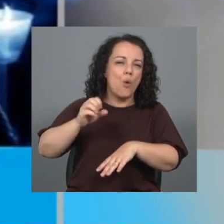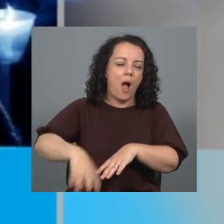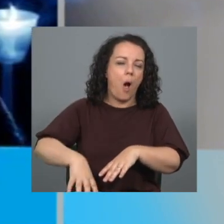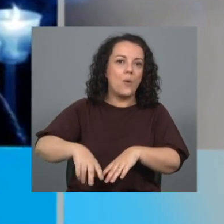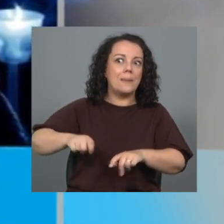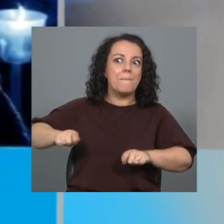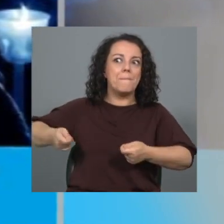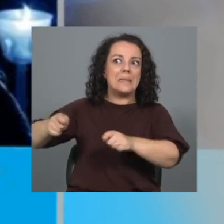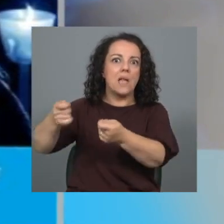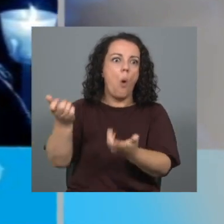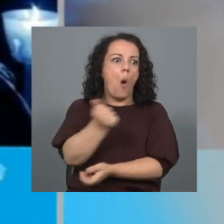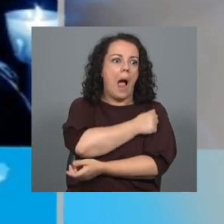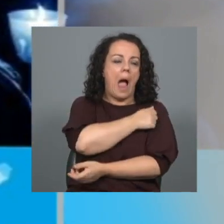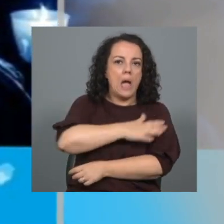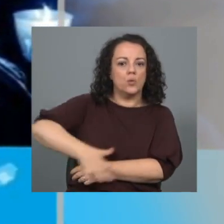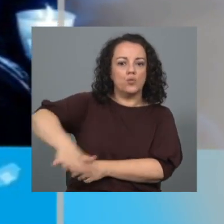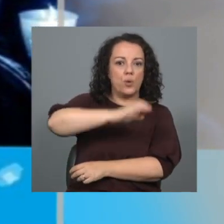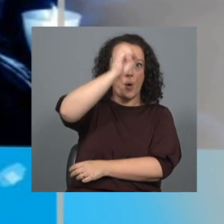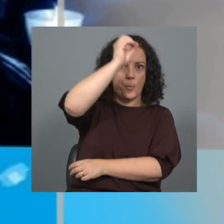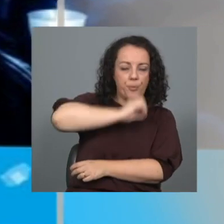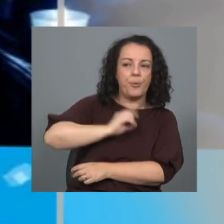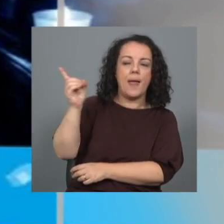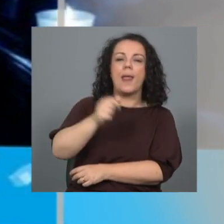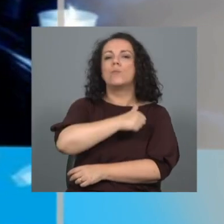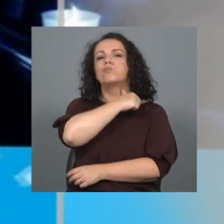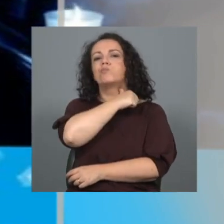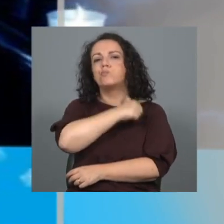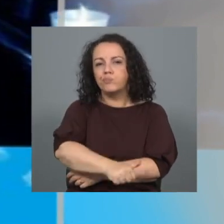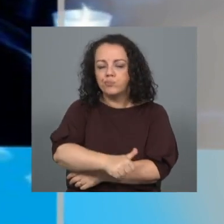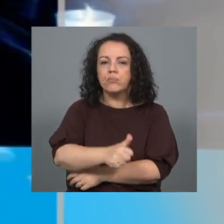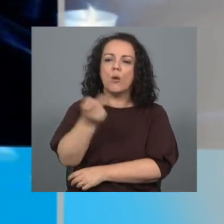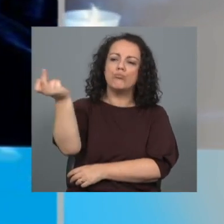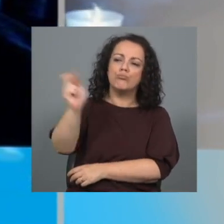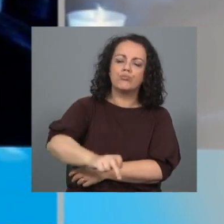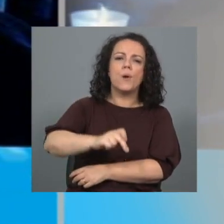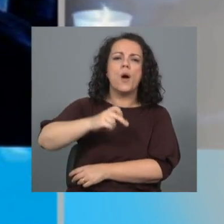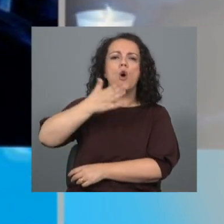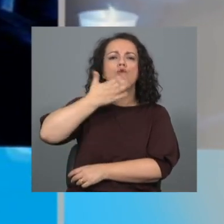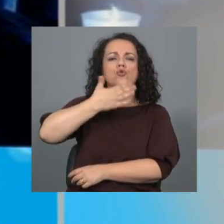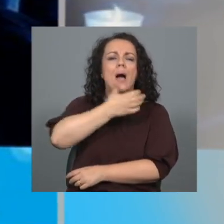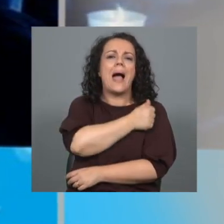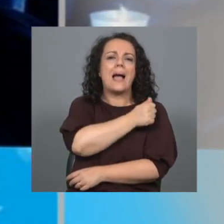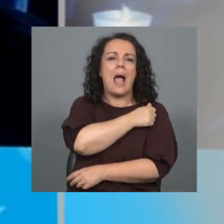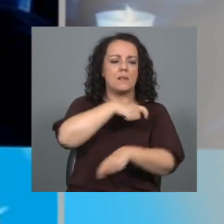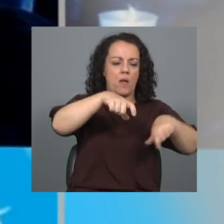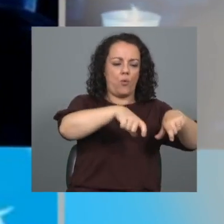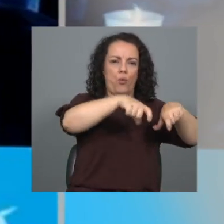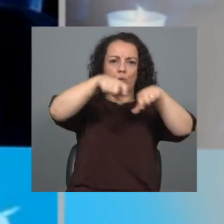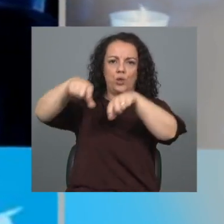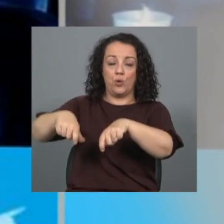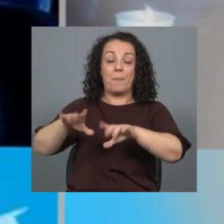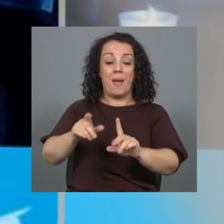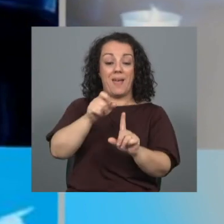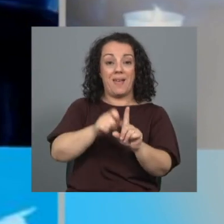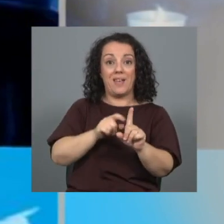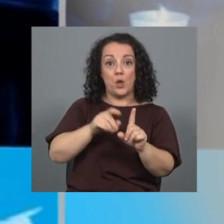haver alojamento, autorizou o uso de contentores. E o que o Pedro Filipe Silva,